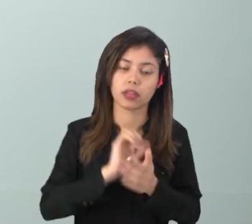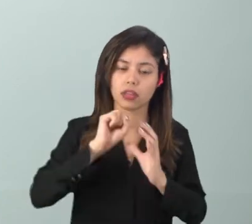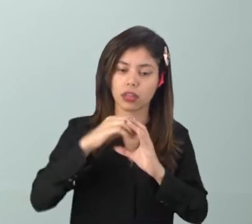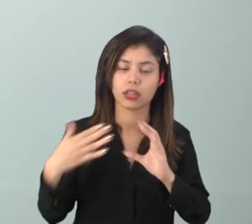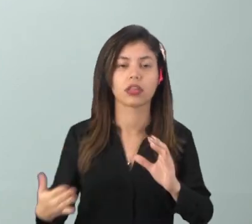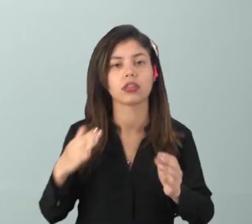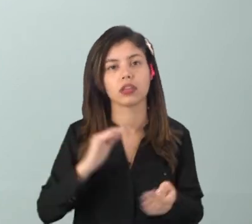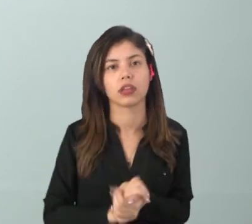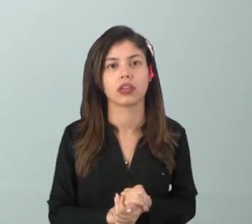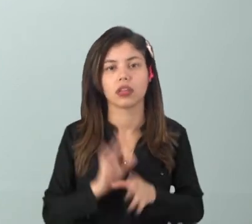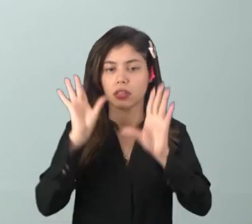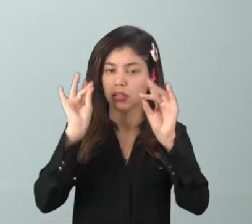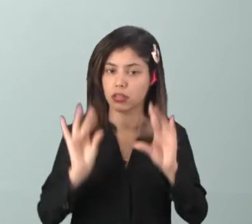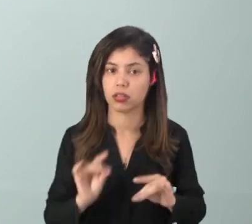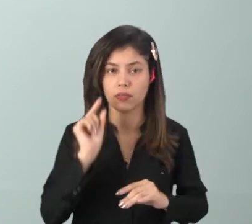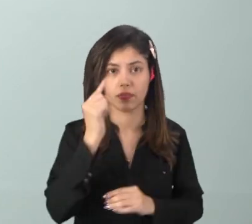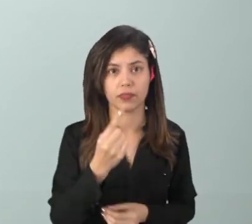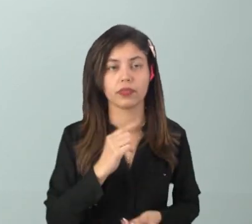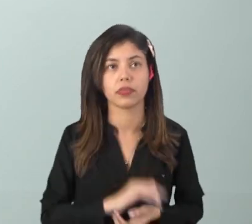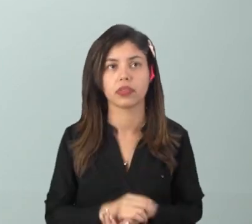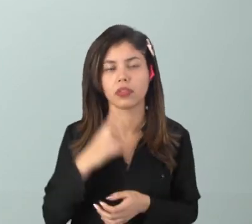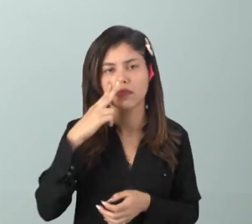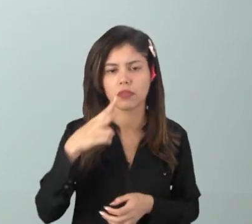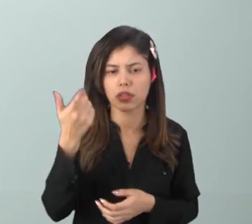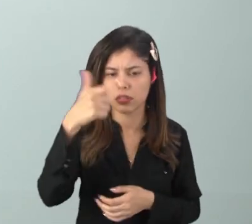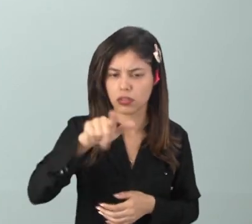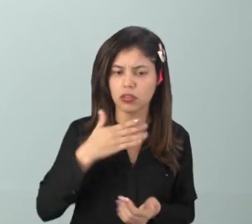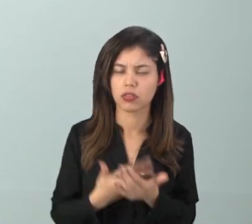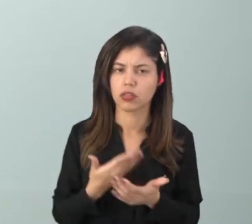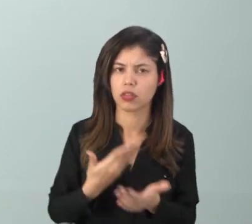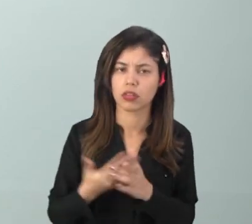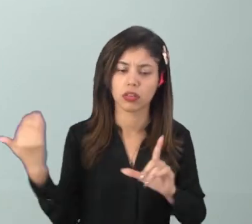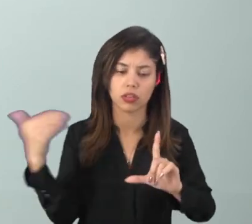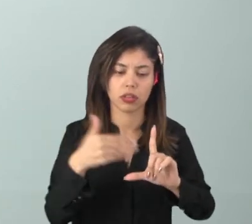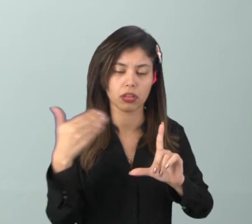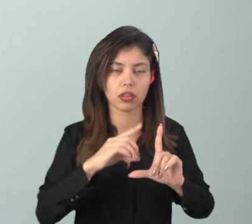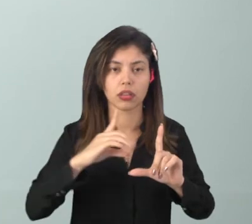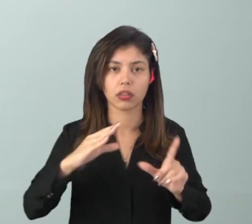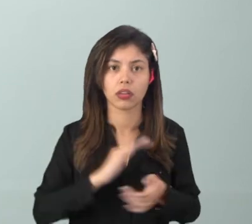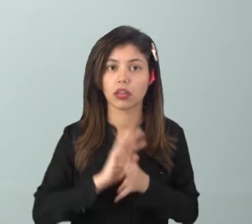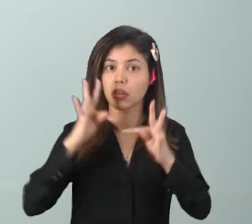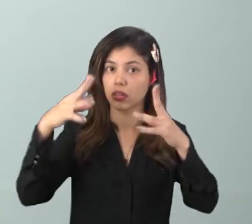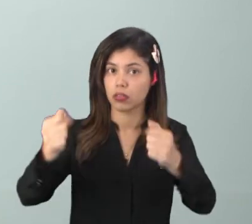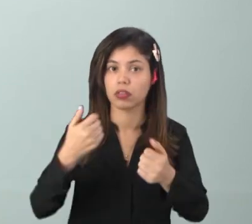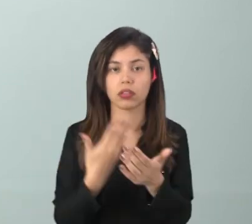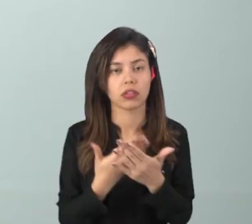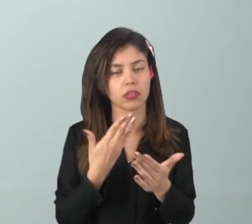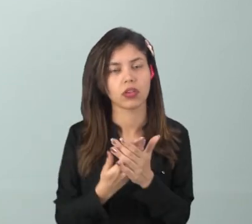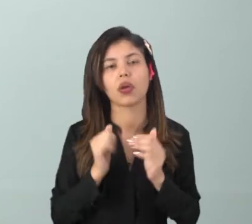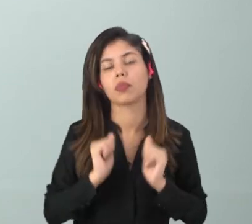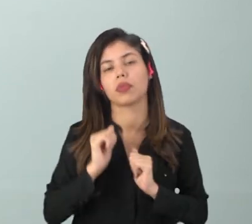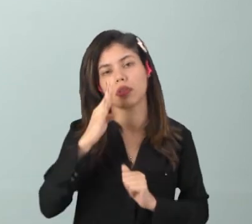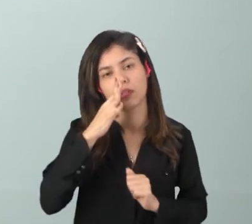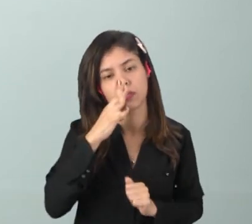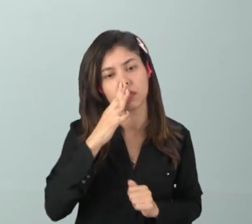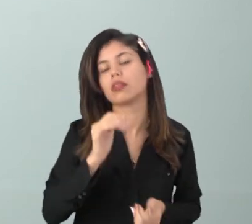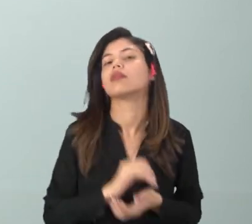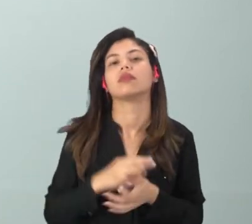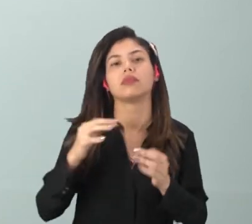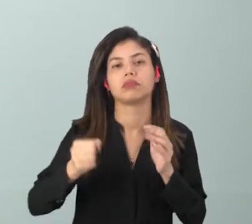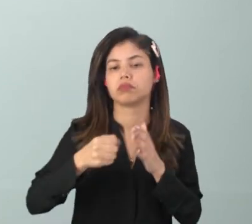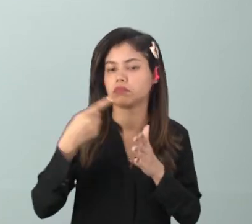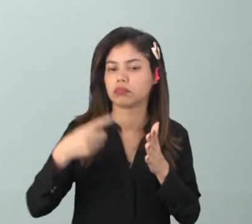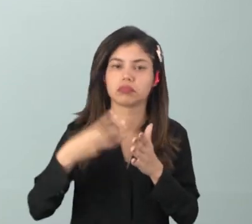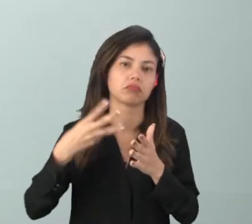bioma brasileiro, tá? Se vocês quiserem reassistir essa aula, é só ir lá na plataforma Eduque. Lá estão todas as aulas, vocês podem reassistir quantas vezes,